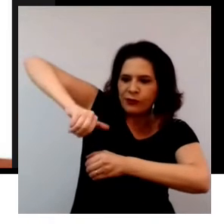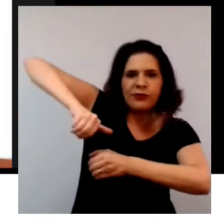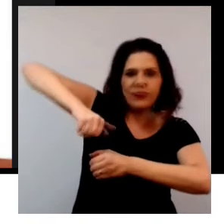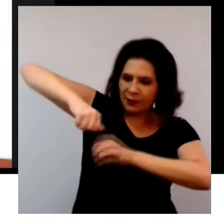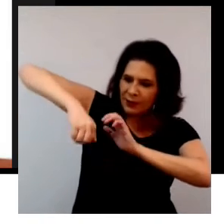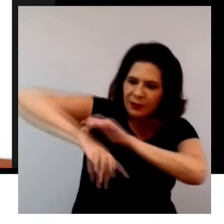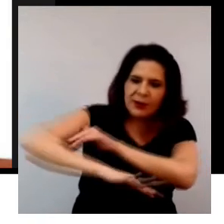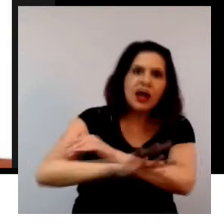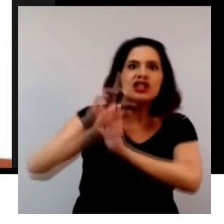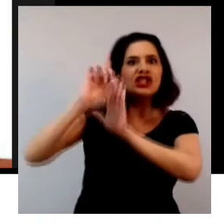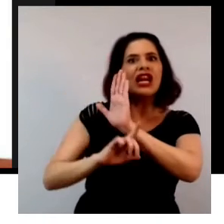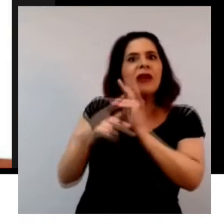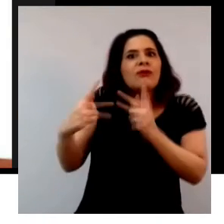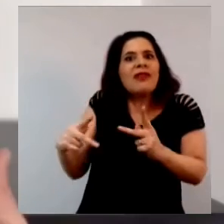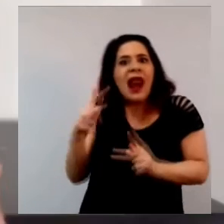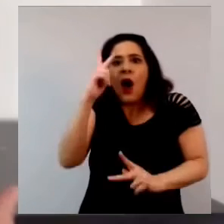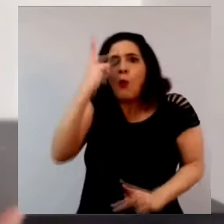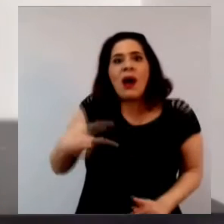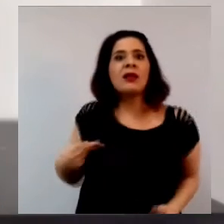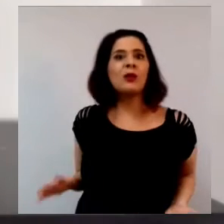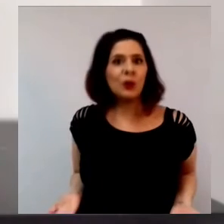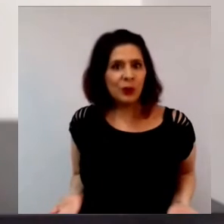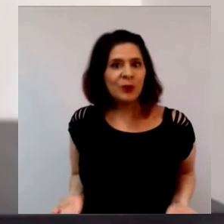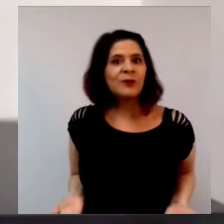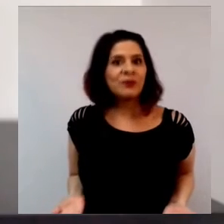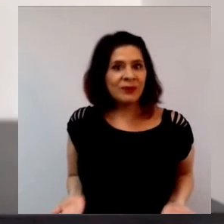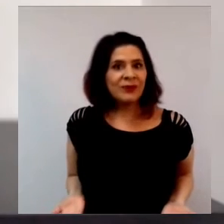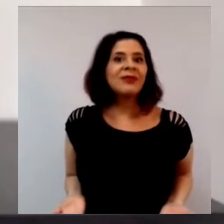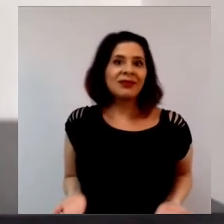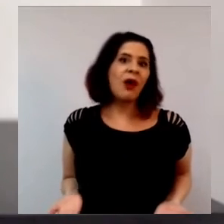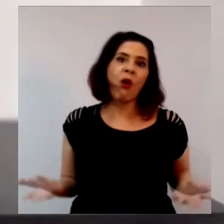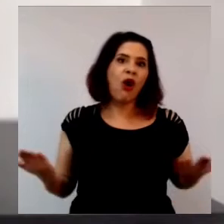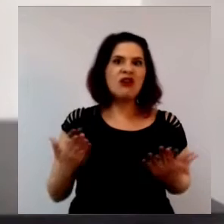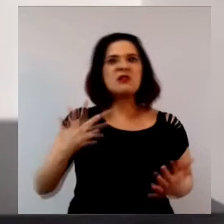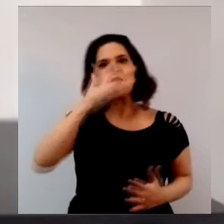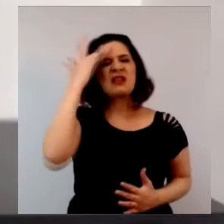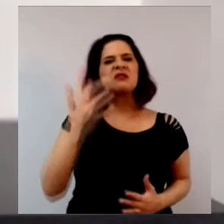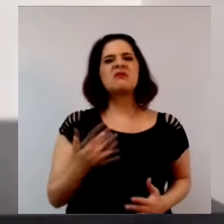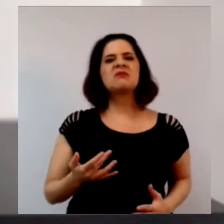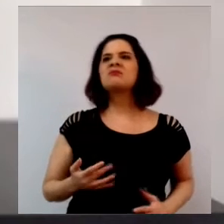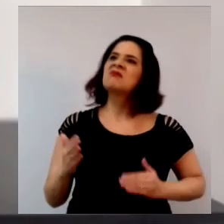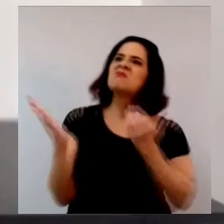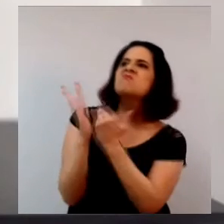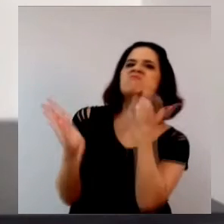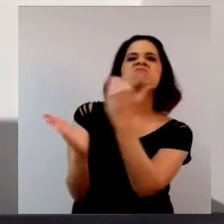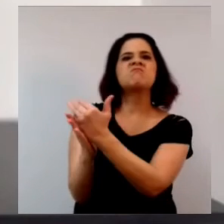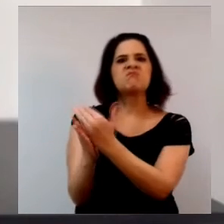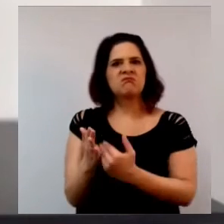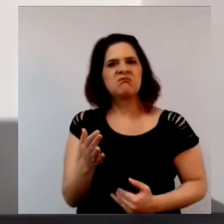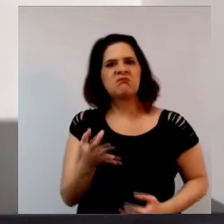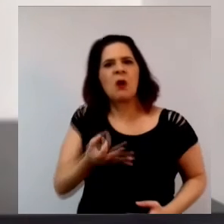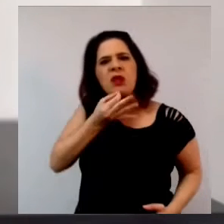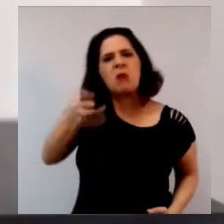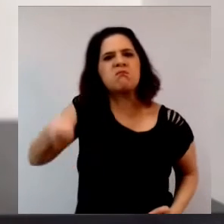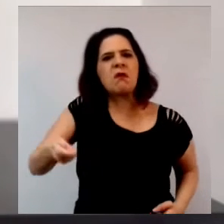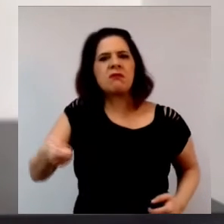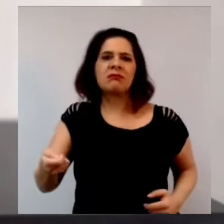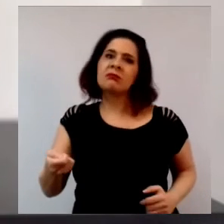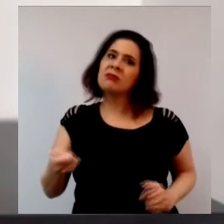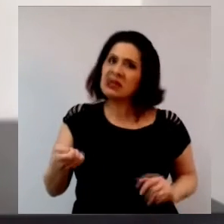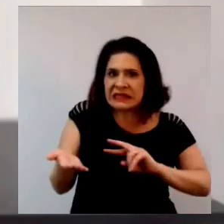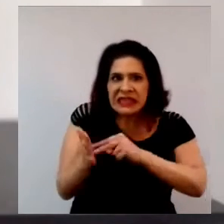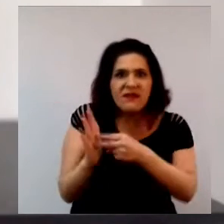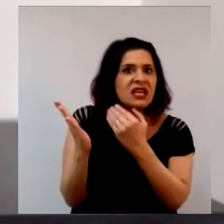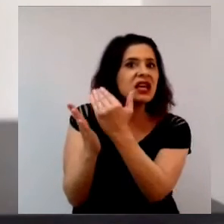ser radical, o mundo estar polarizado, né? A gente tem que ter um pouco de cuidado com isso. Agora, o que eu